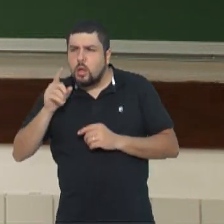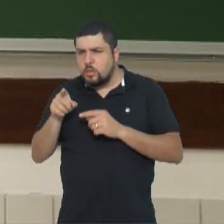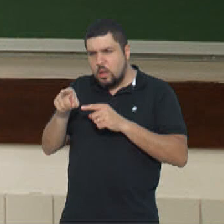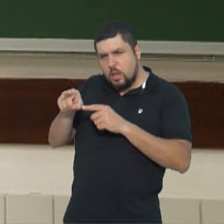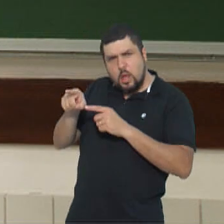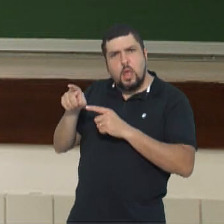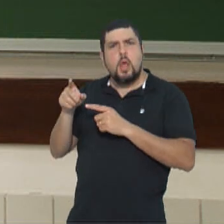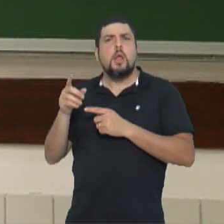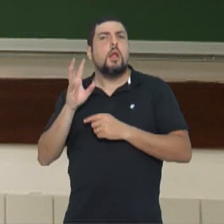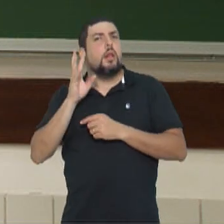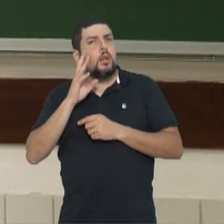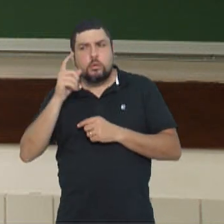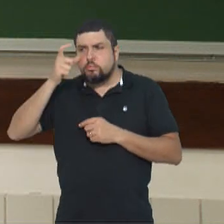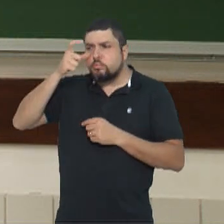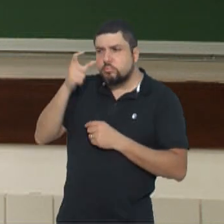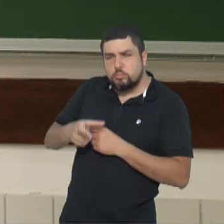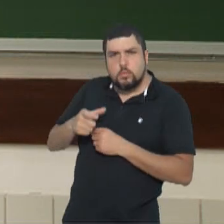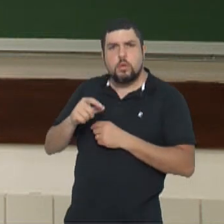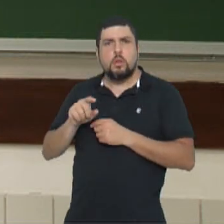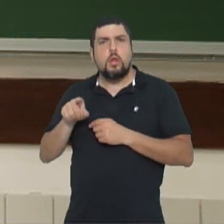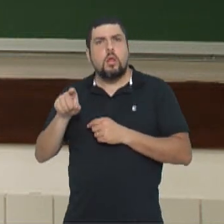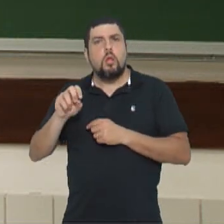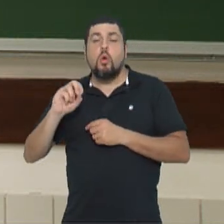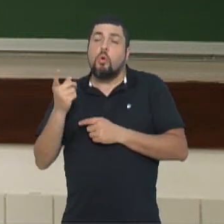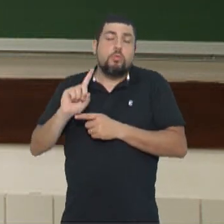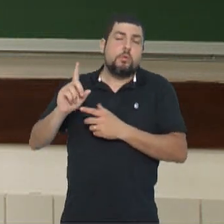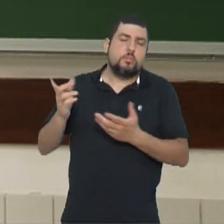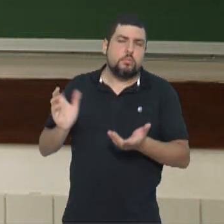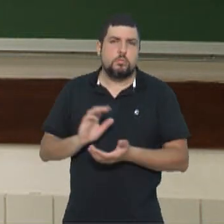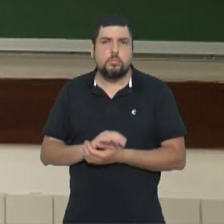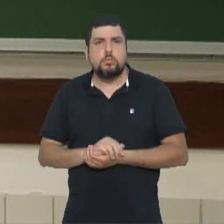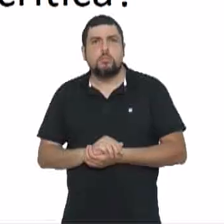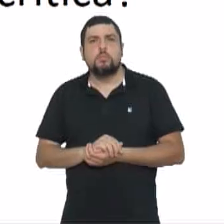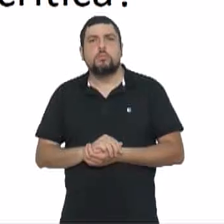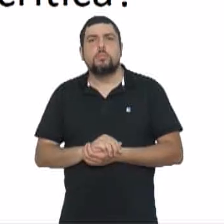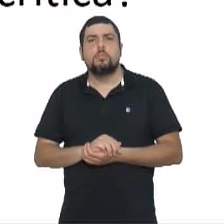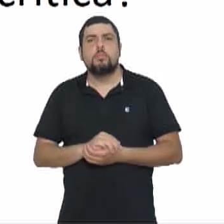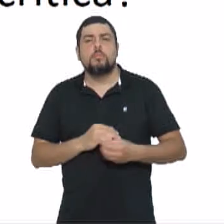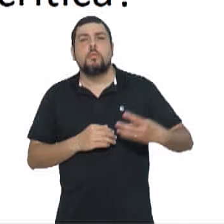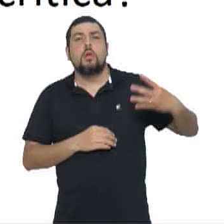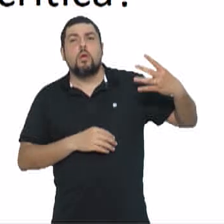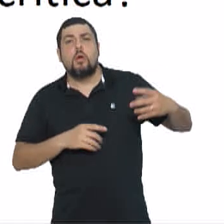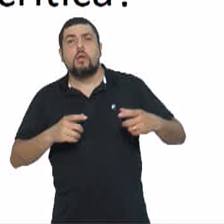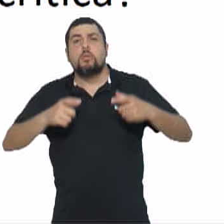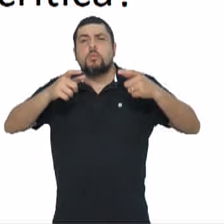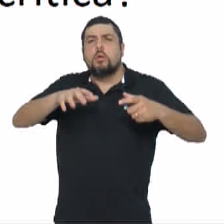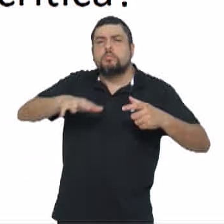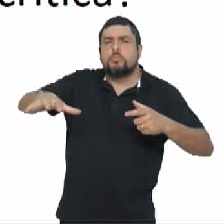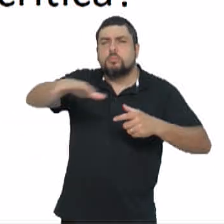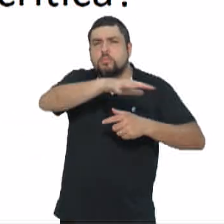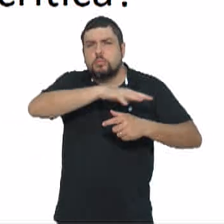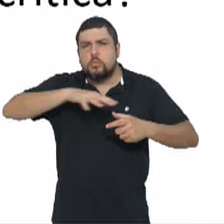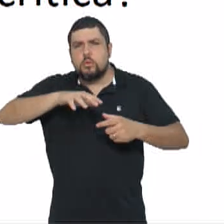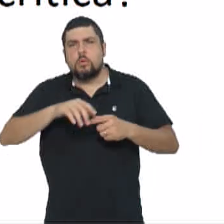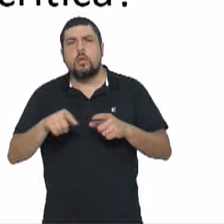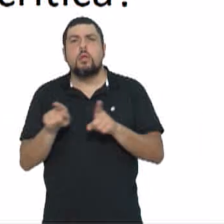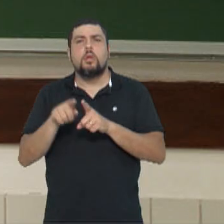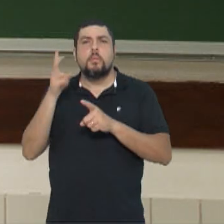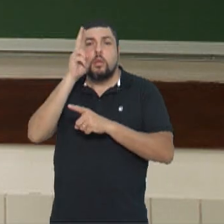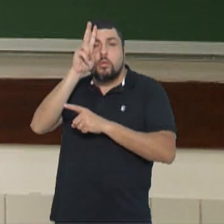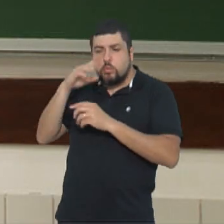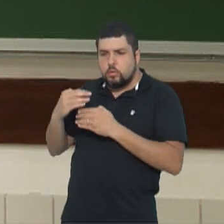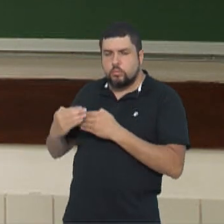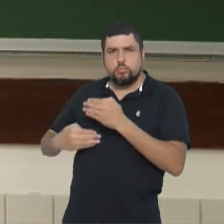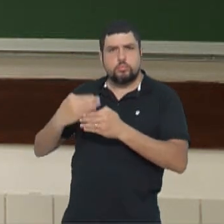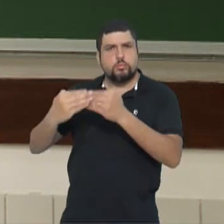esse personagem é interessante, ou não, né, também? Cenário, enredo, há alguma crítica positiva ou